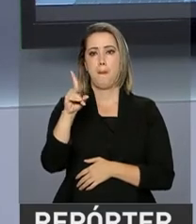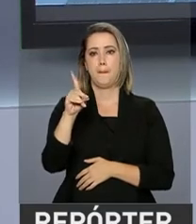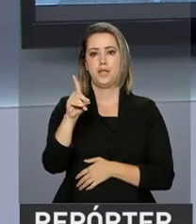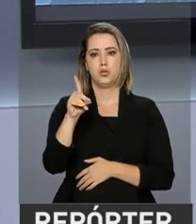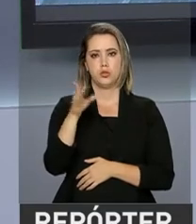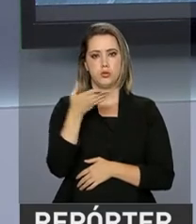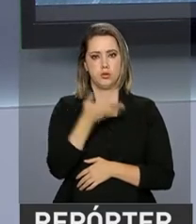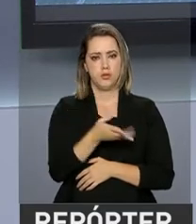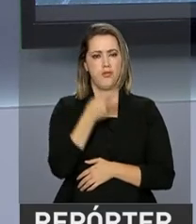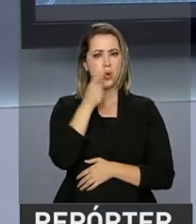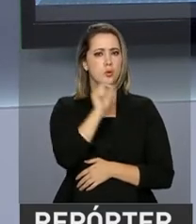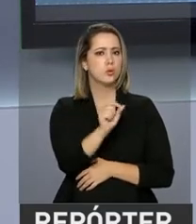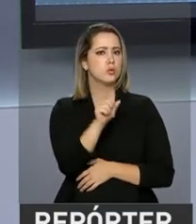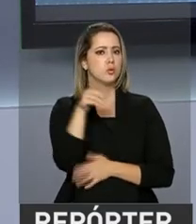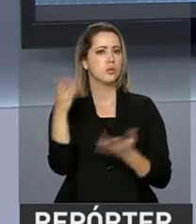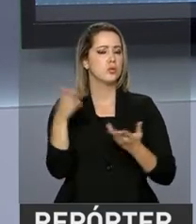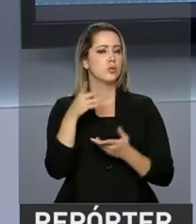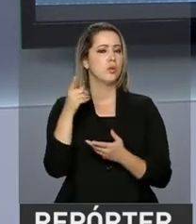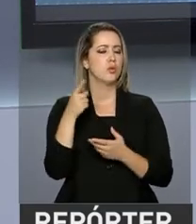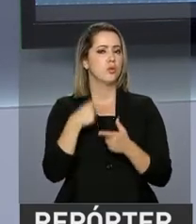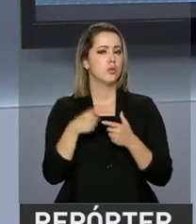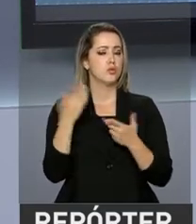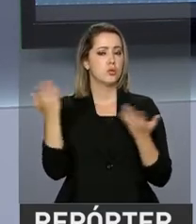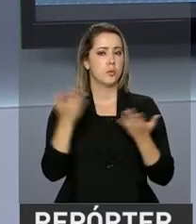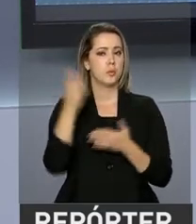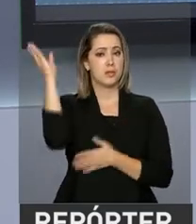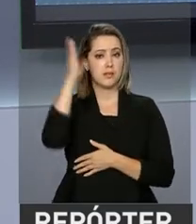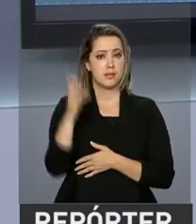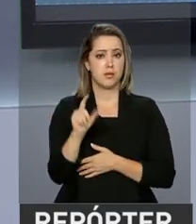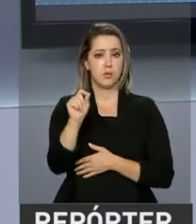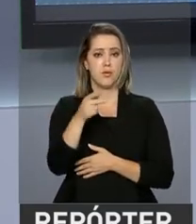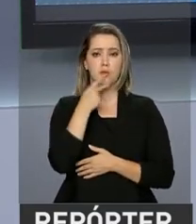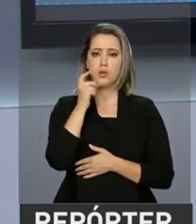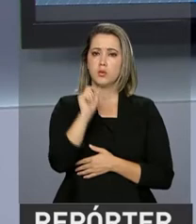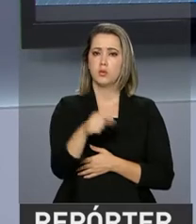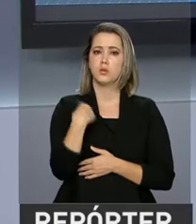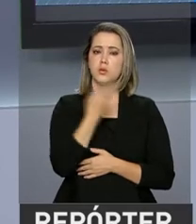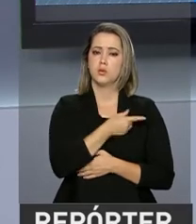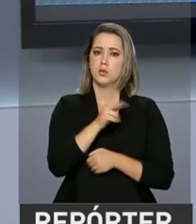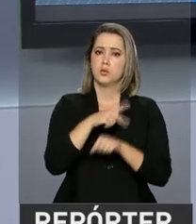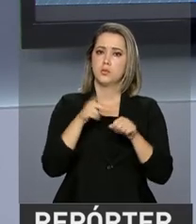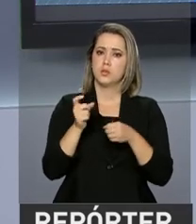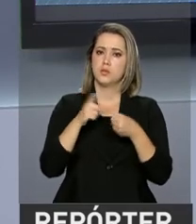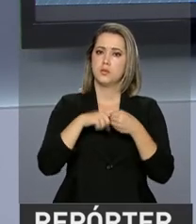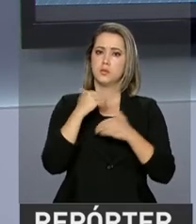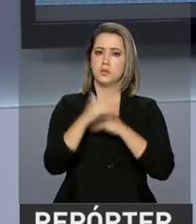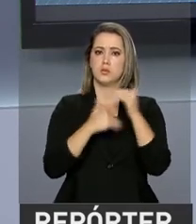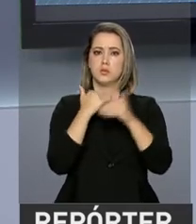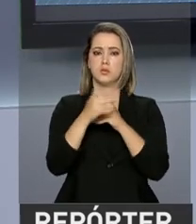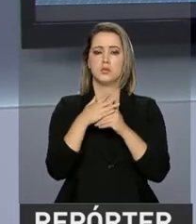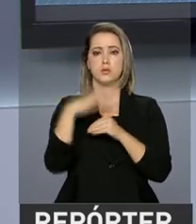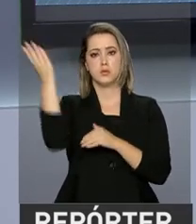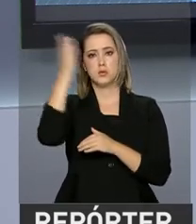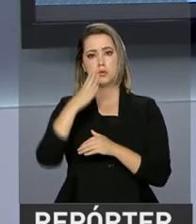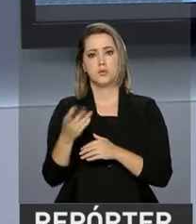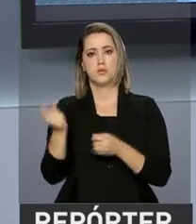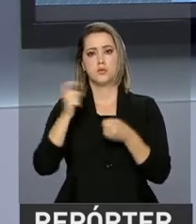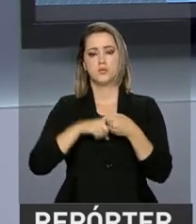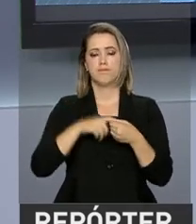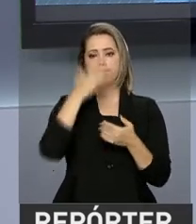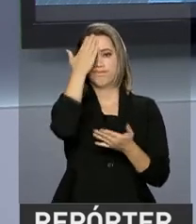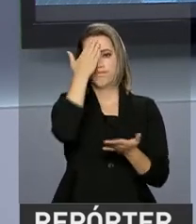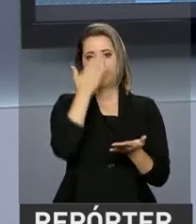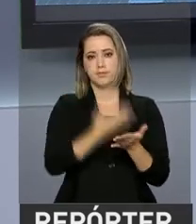bid falou hoje sobre a situação do brasil segundo ele nosso país vai voltar a crescer e os brasileiros vão